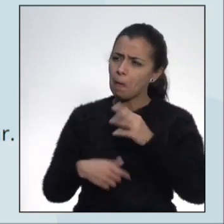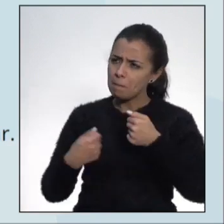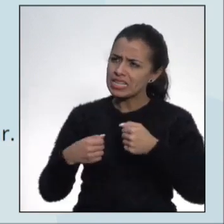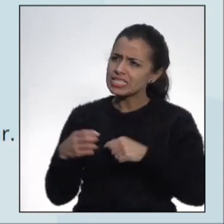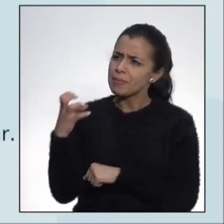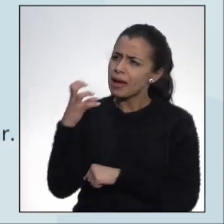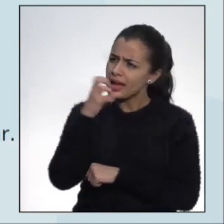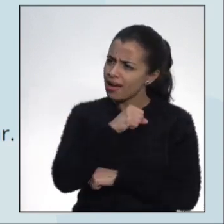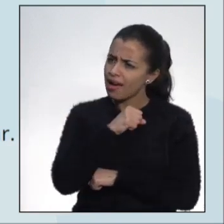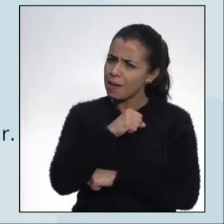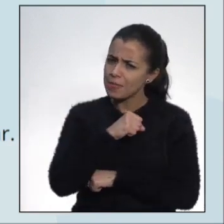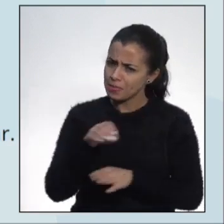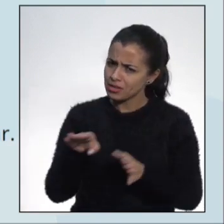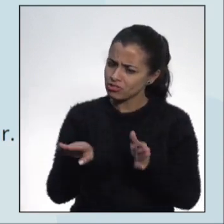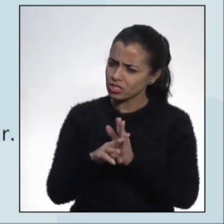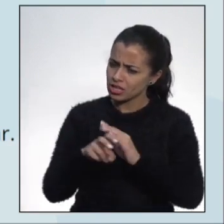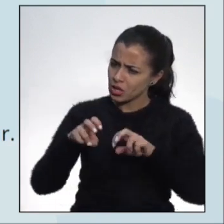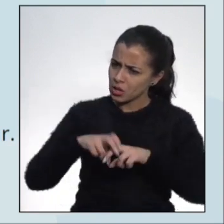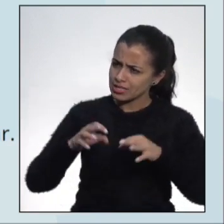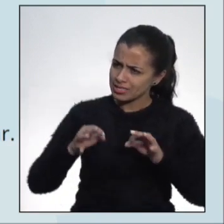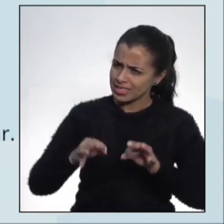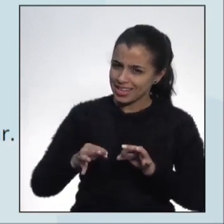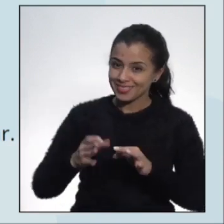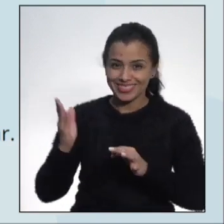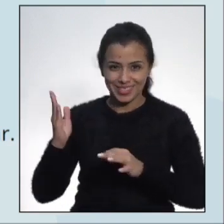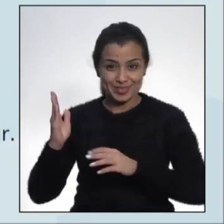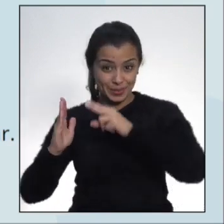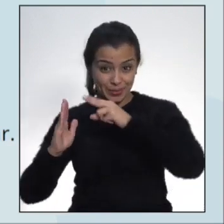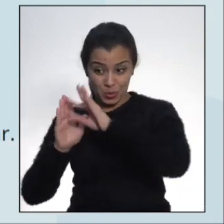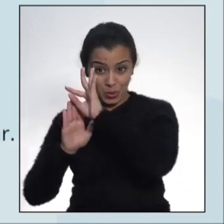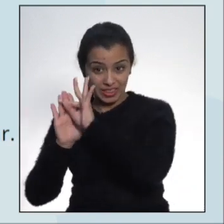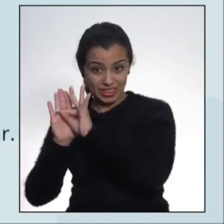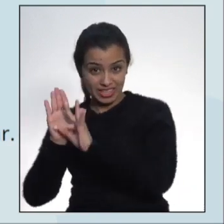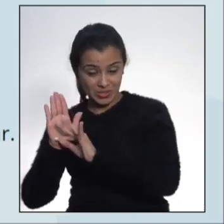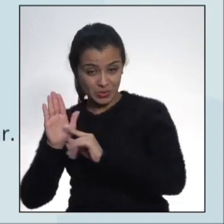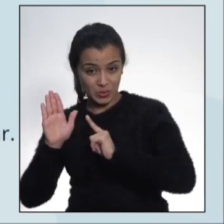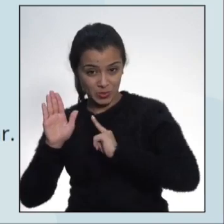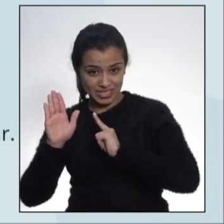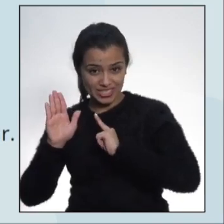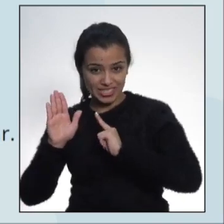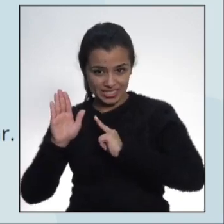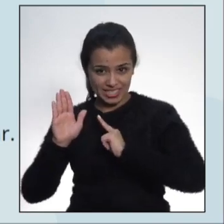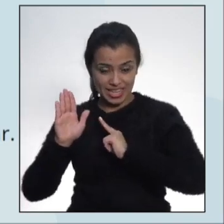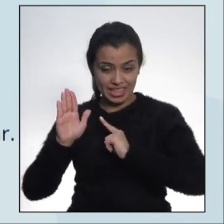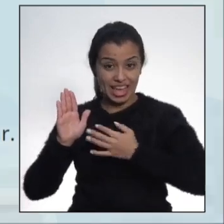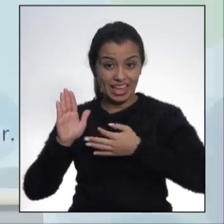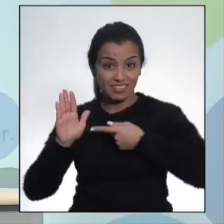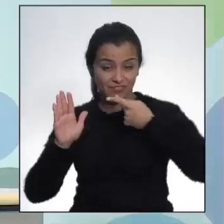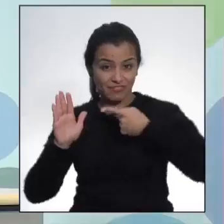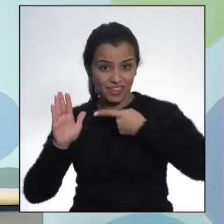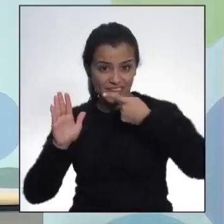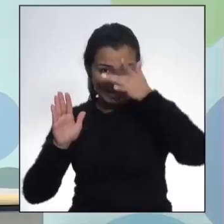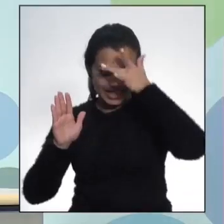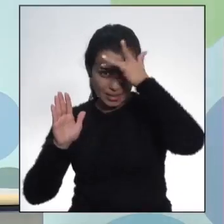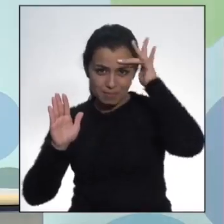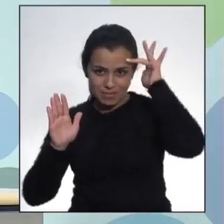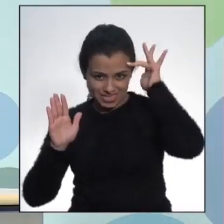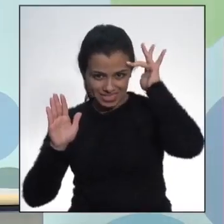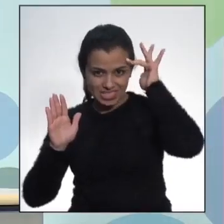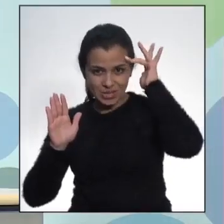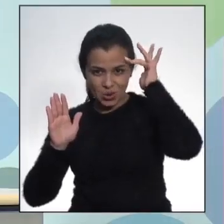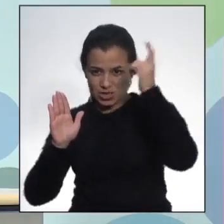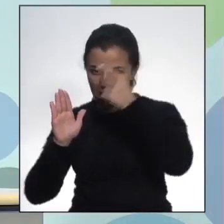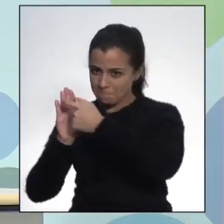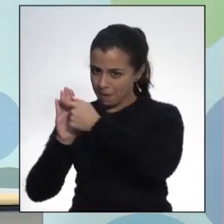né? É o texto que aparece para nós, né? Essas marcas, tanto quanto a fala, a marcação de quem fala, a